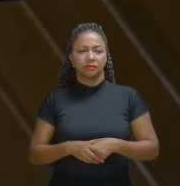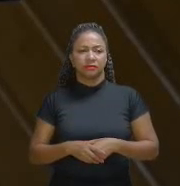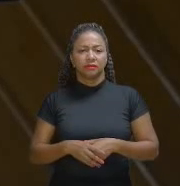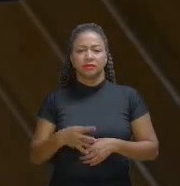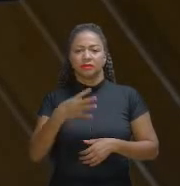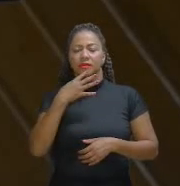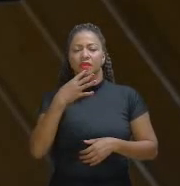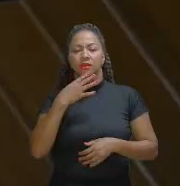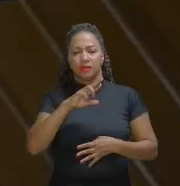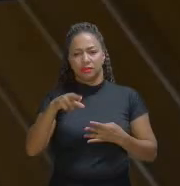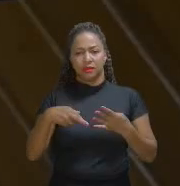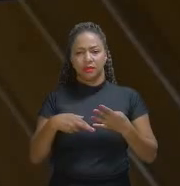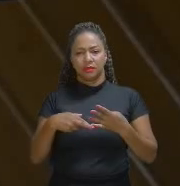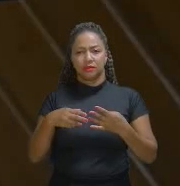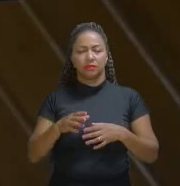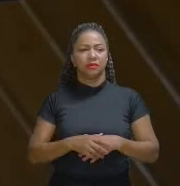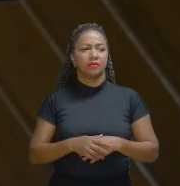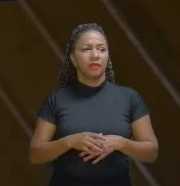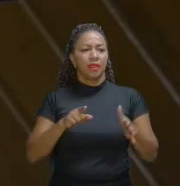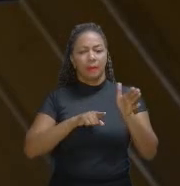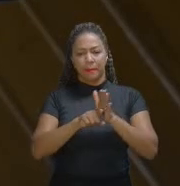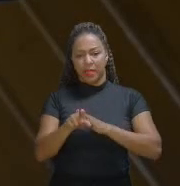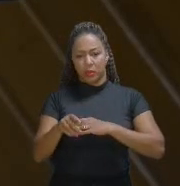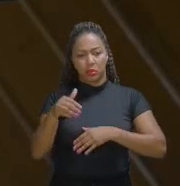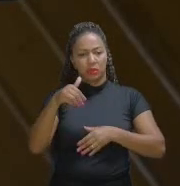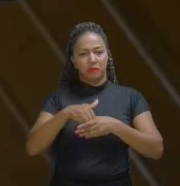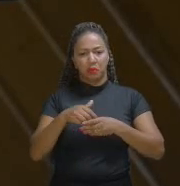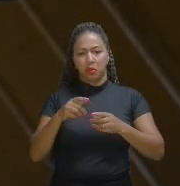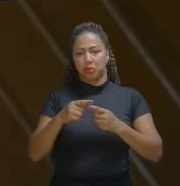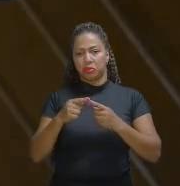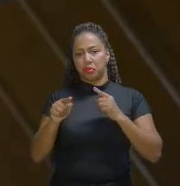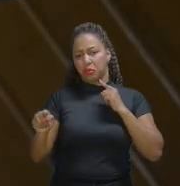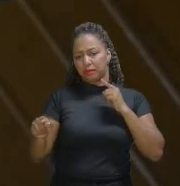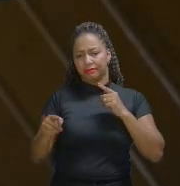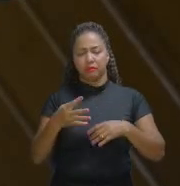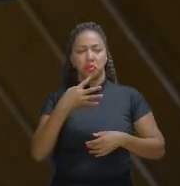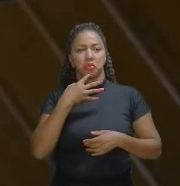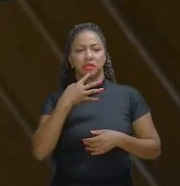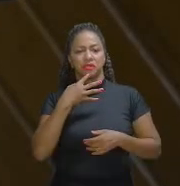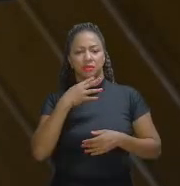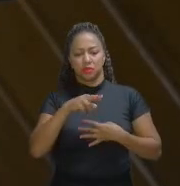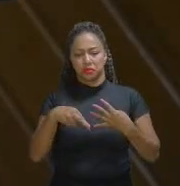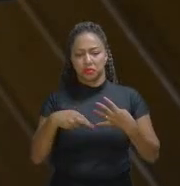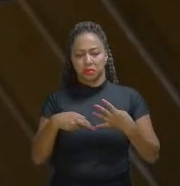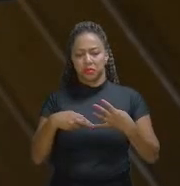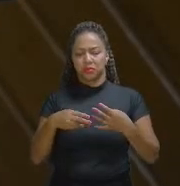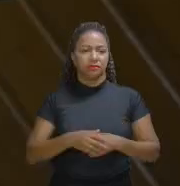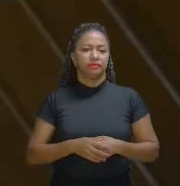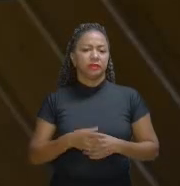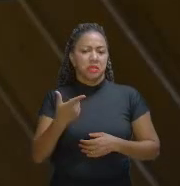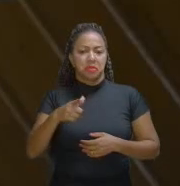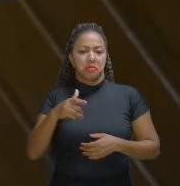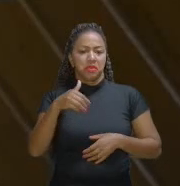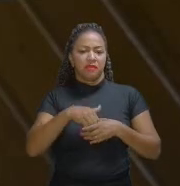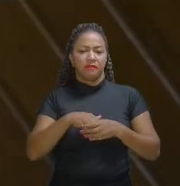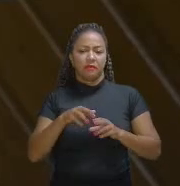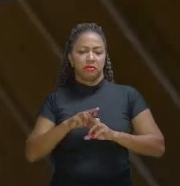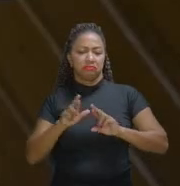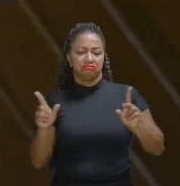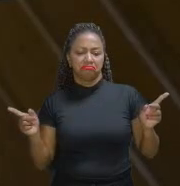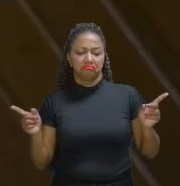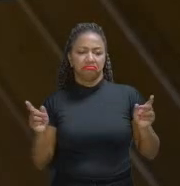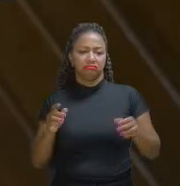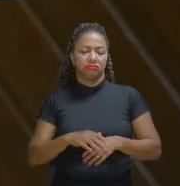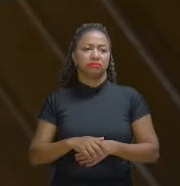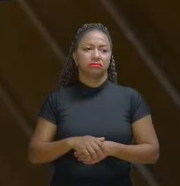objetivos, eu conheço do recurso. Eu pergunto se há voto contrário ao conhecimento. Nenhum voto contrário, conhecido